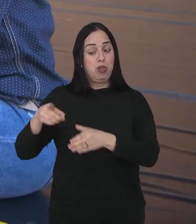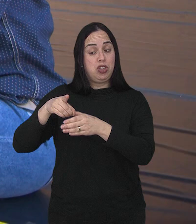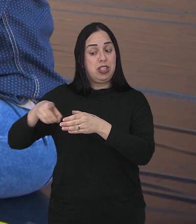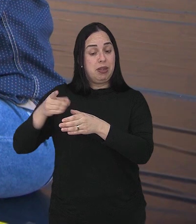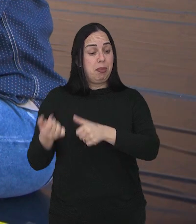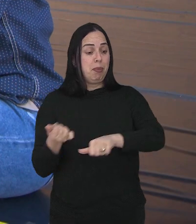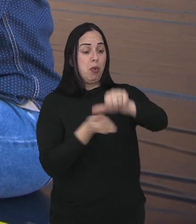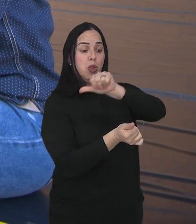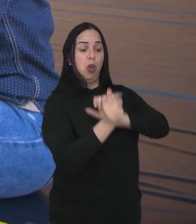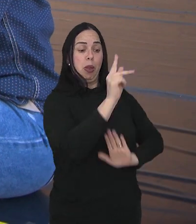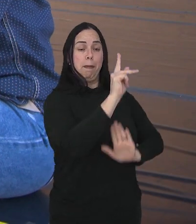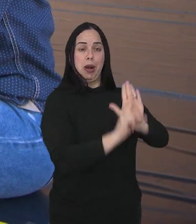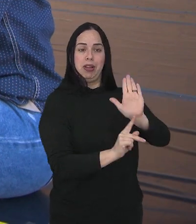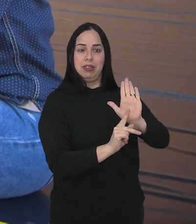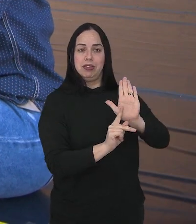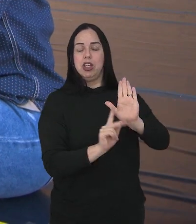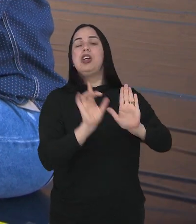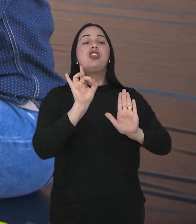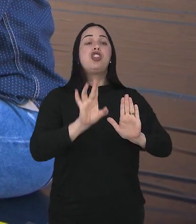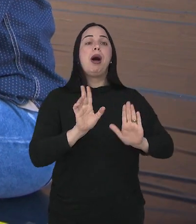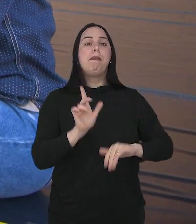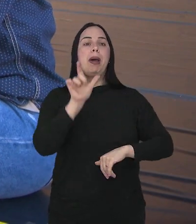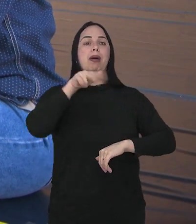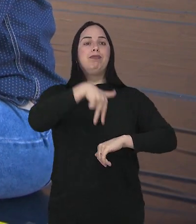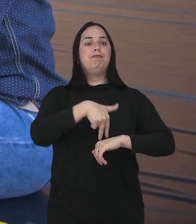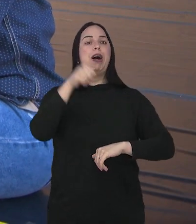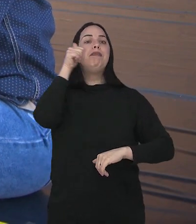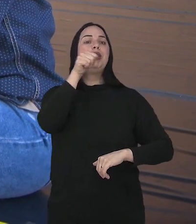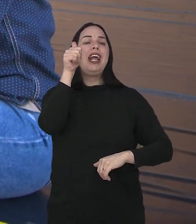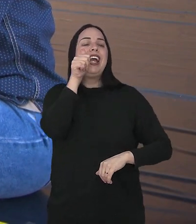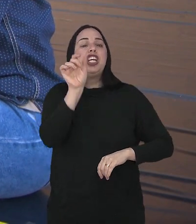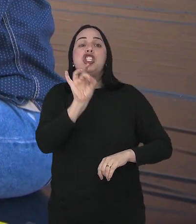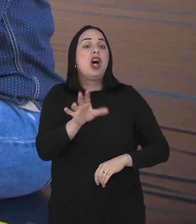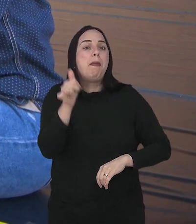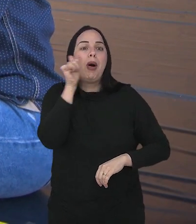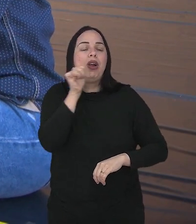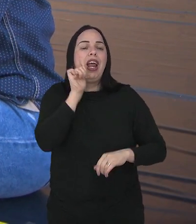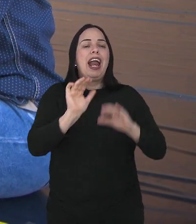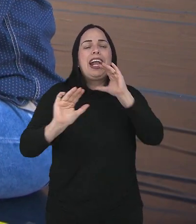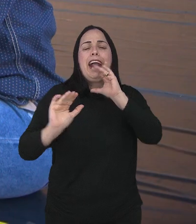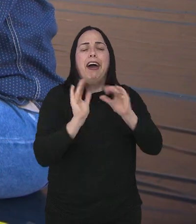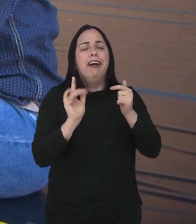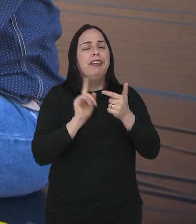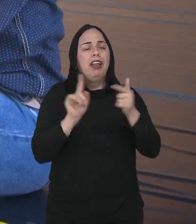de Mulher em um projeto protagonizado só por mulheres? Só mulheres